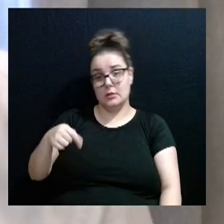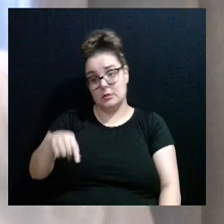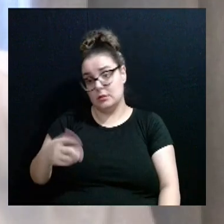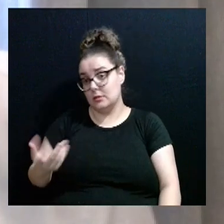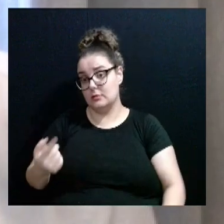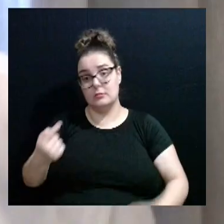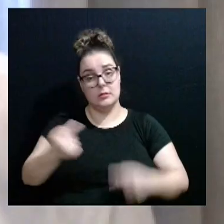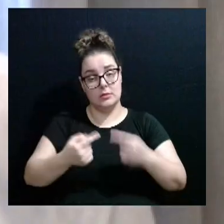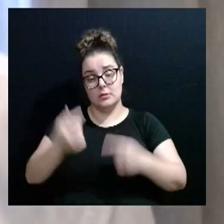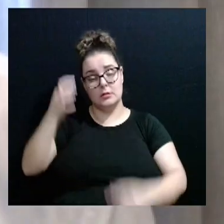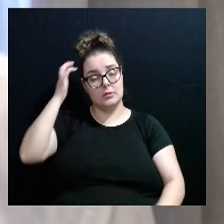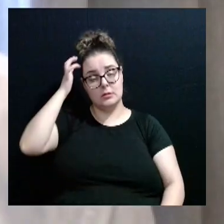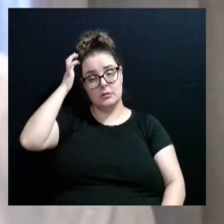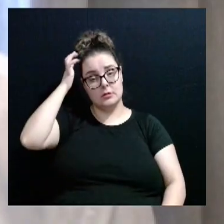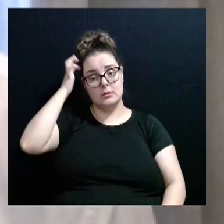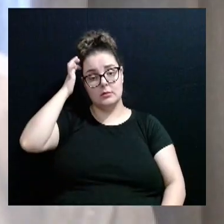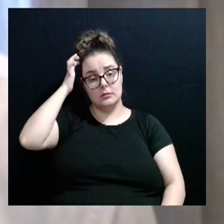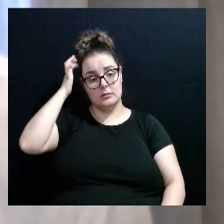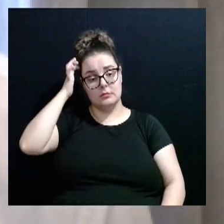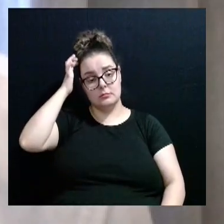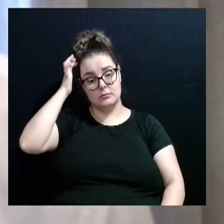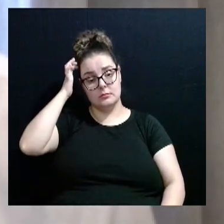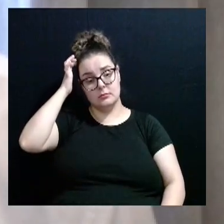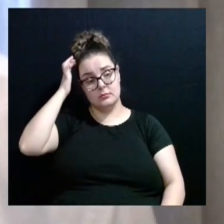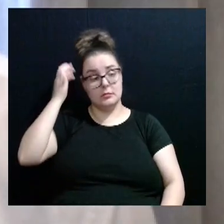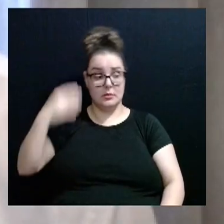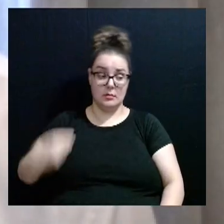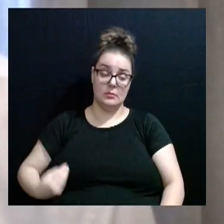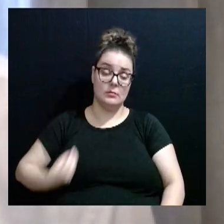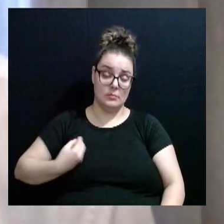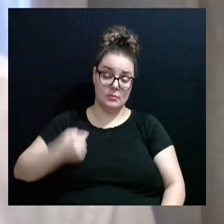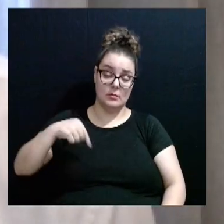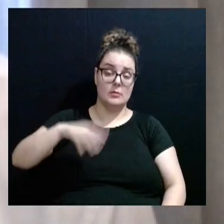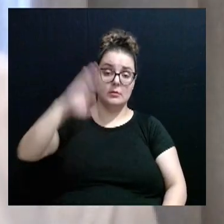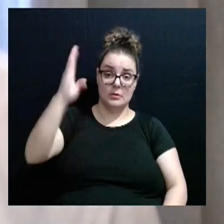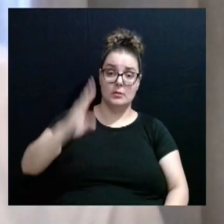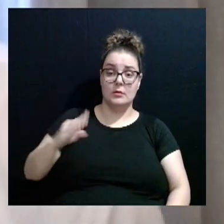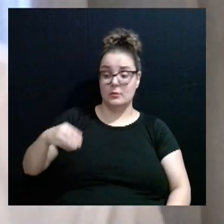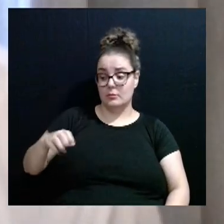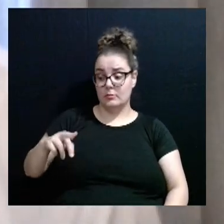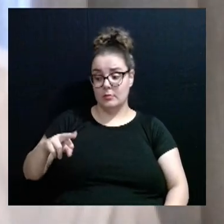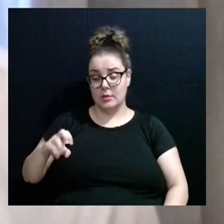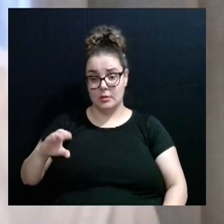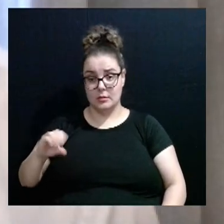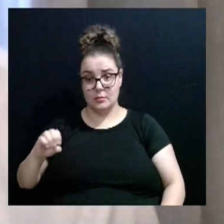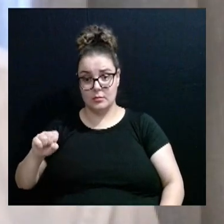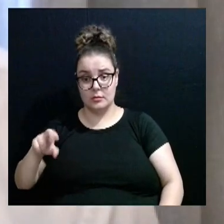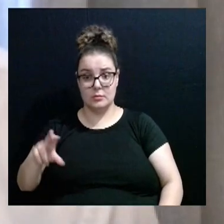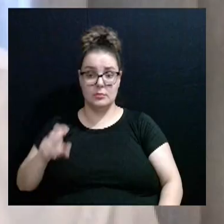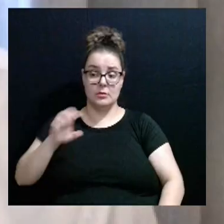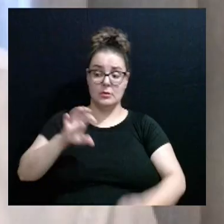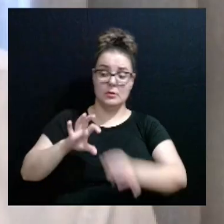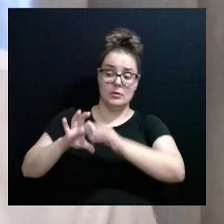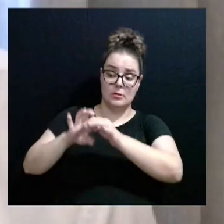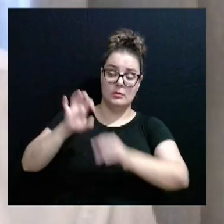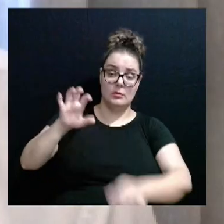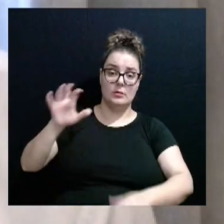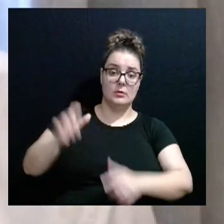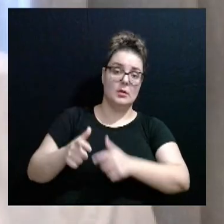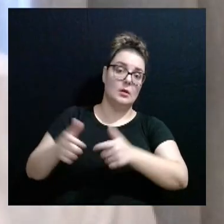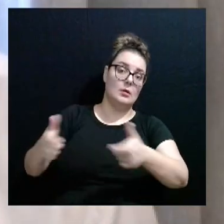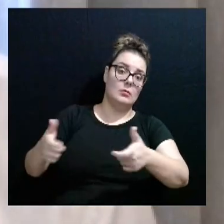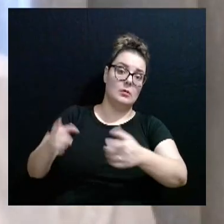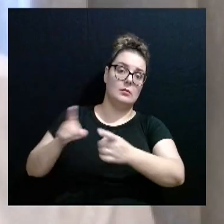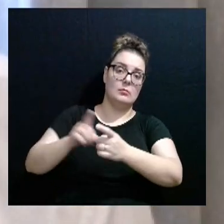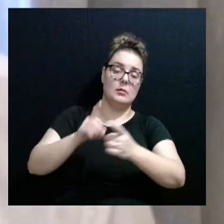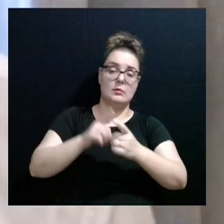e, enfim, vivemos numa situação no Brasil, no Mercosul, na União Europeia, em que uma maioria vai ser atendida, mas sempre vai ter